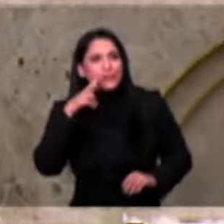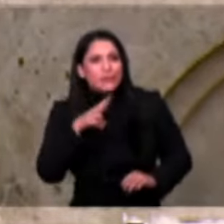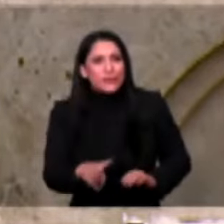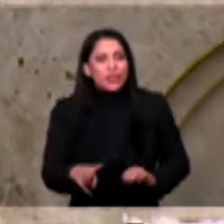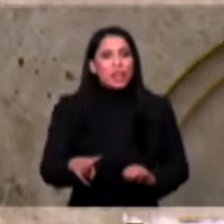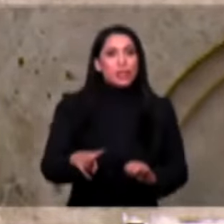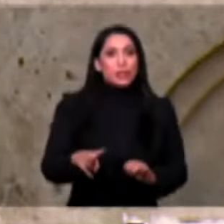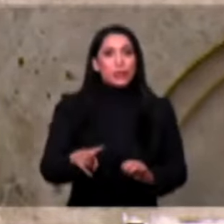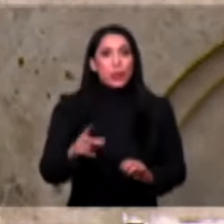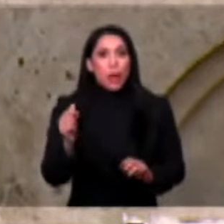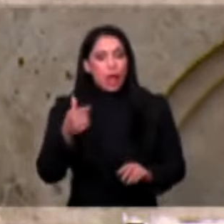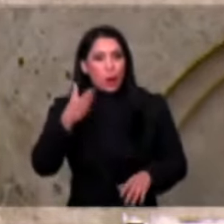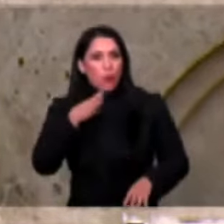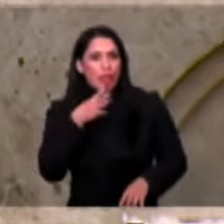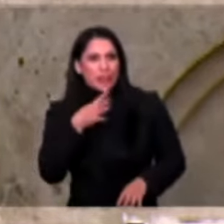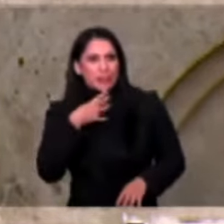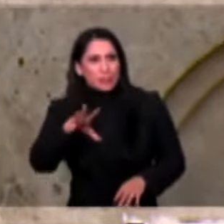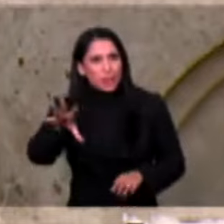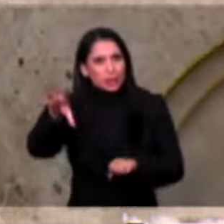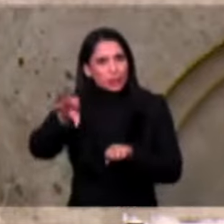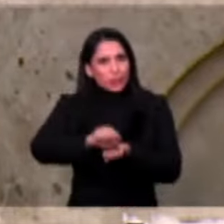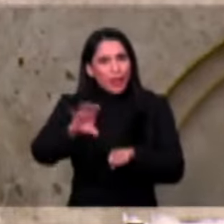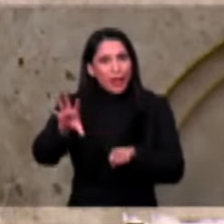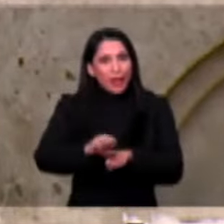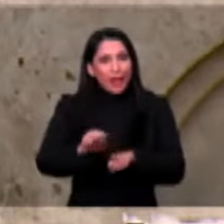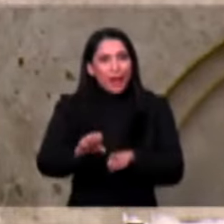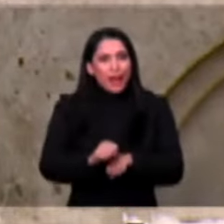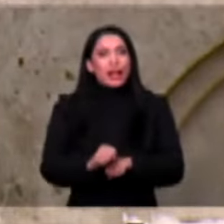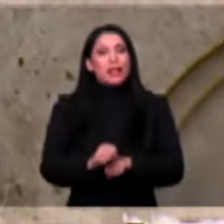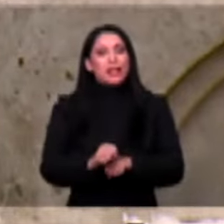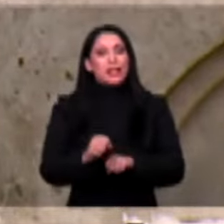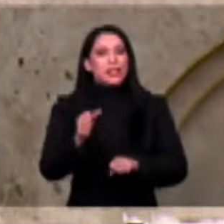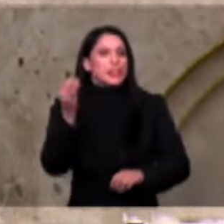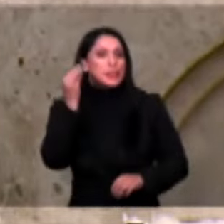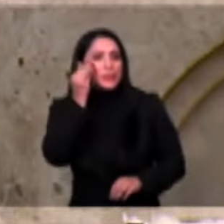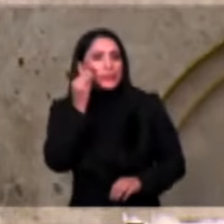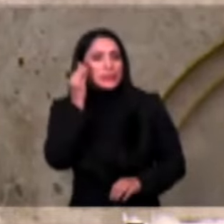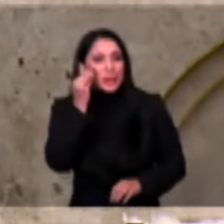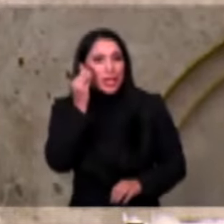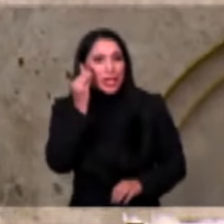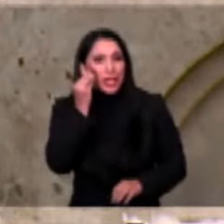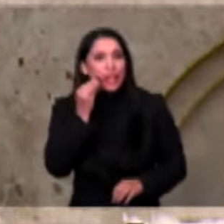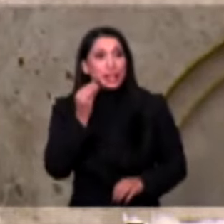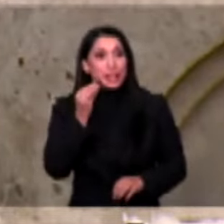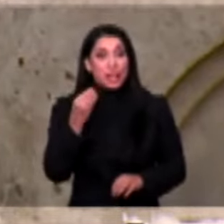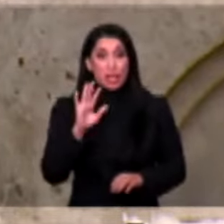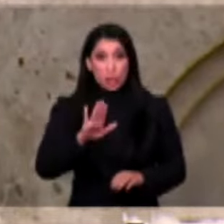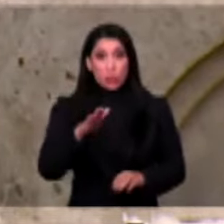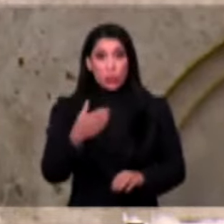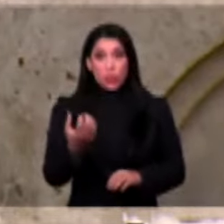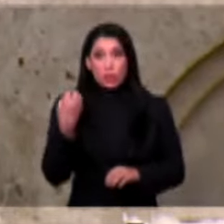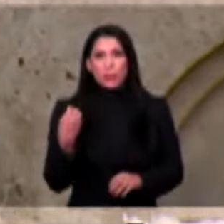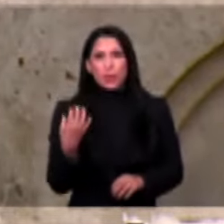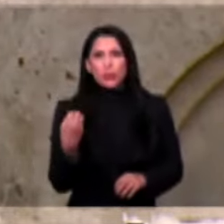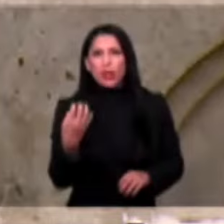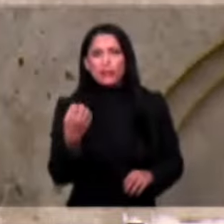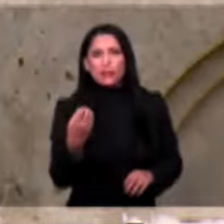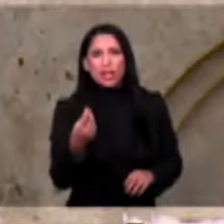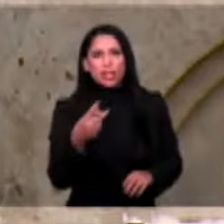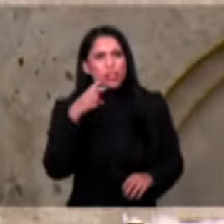aventuras e de saber, e assegura ao viajante que ele não correrá o risco